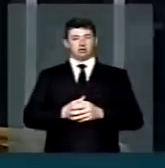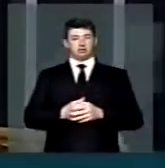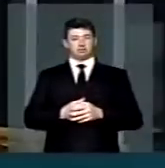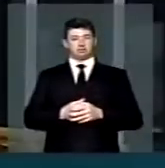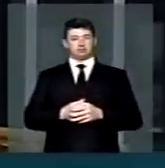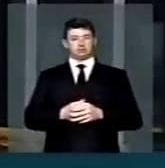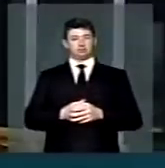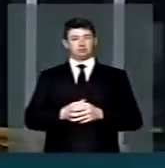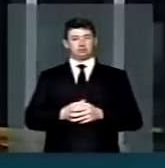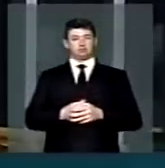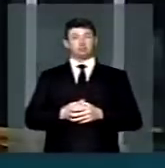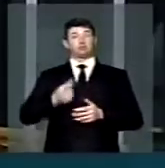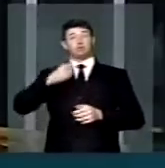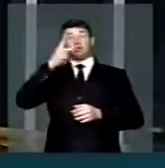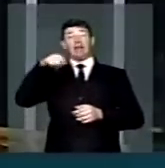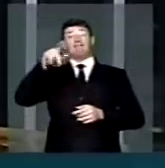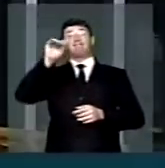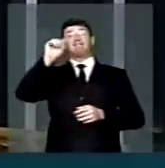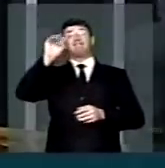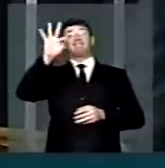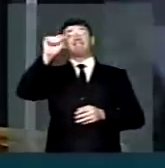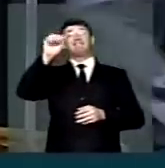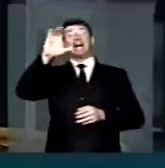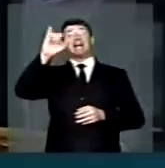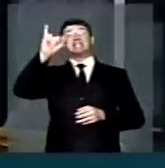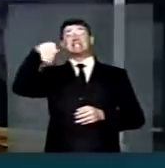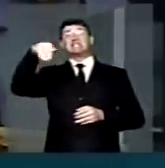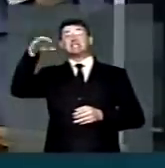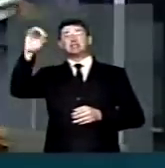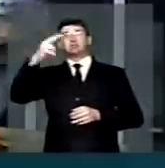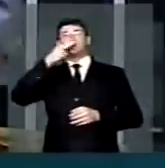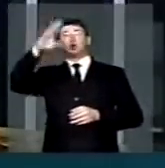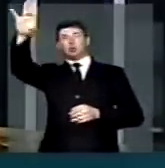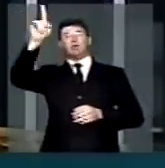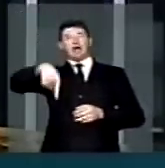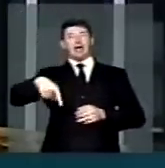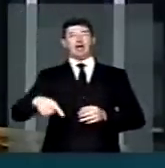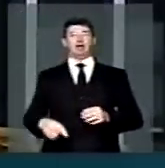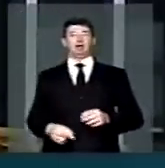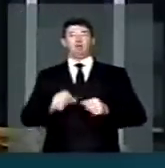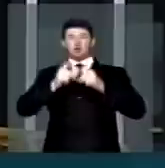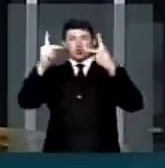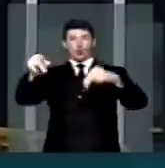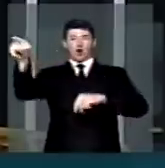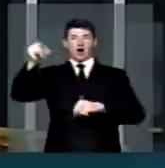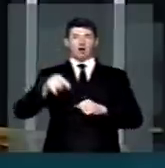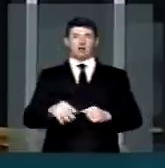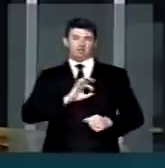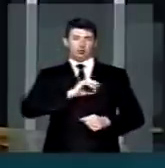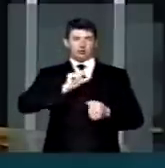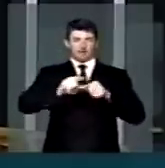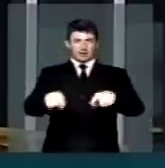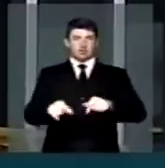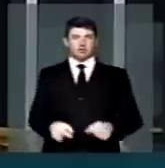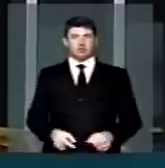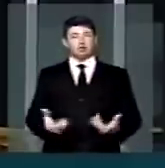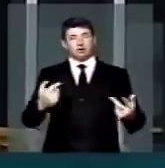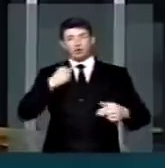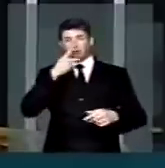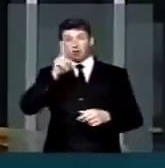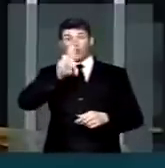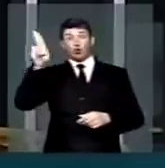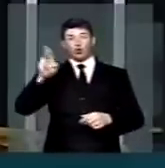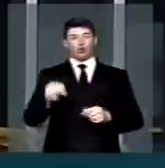uma manobra fascista a intervenção da polícia paulista. Por isso, senhor presidente, quero citar nominalmente